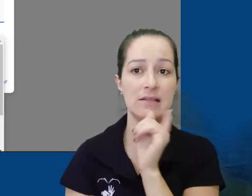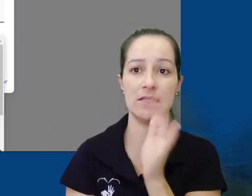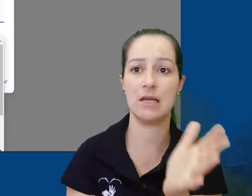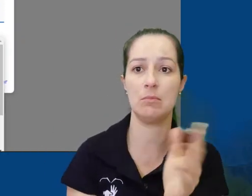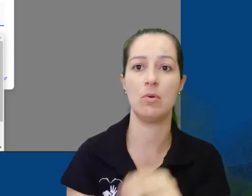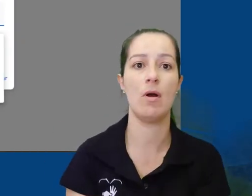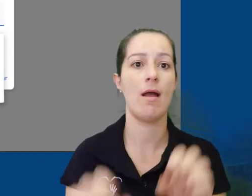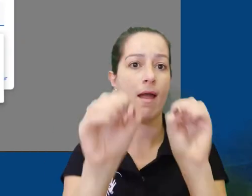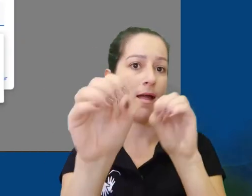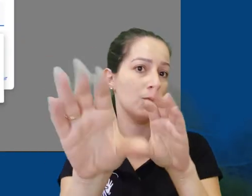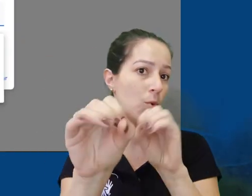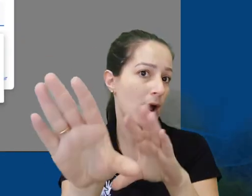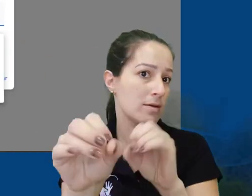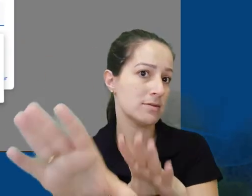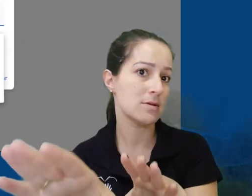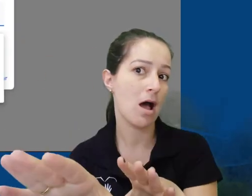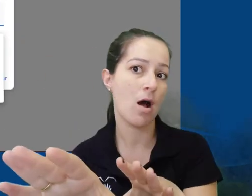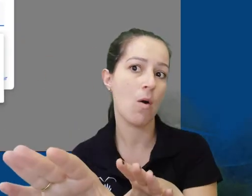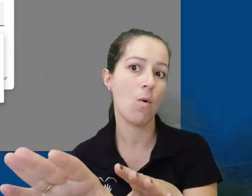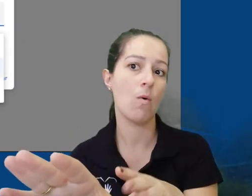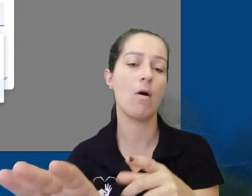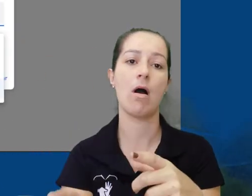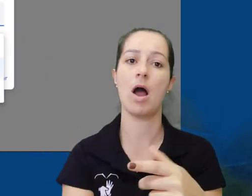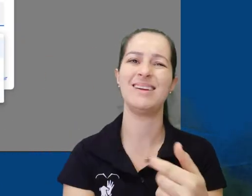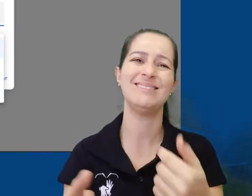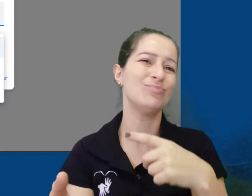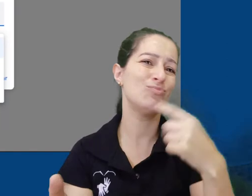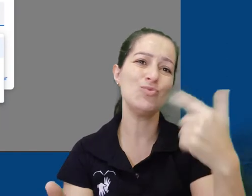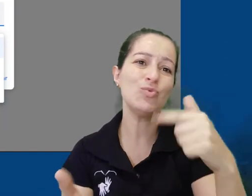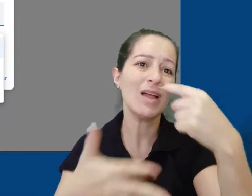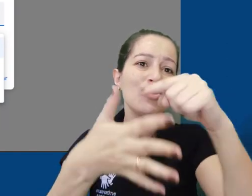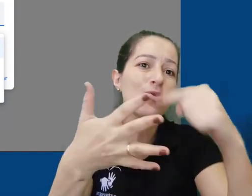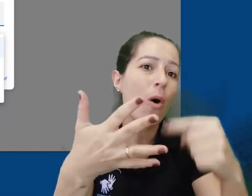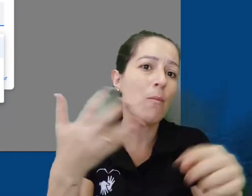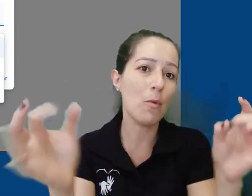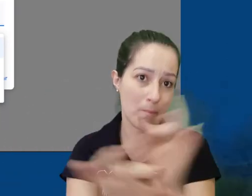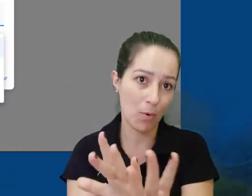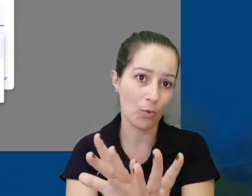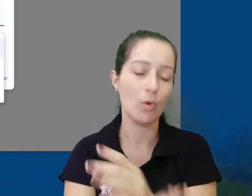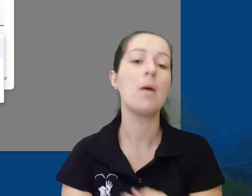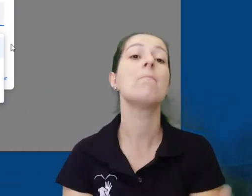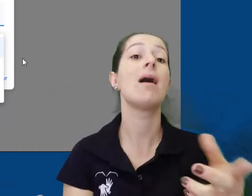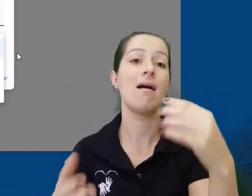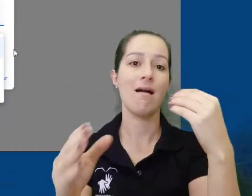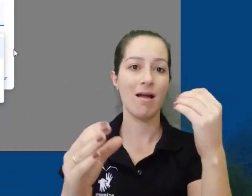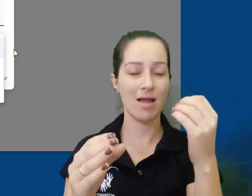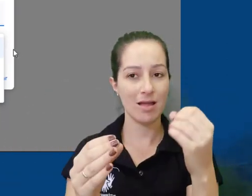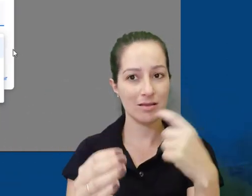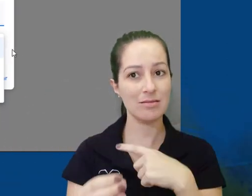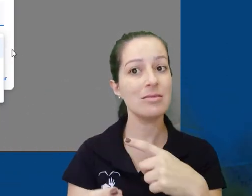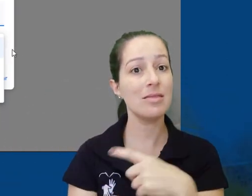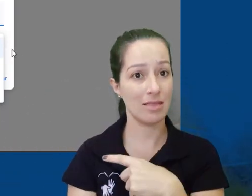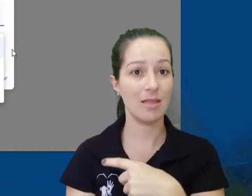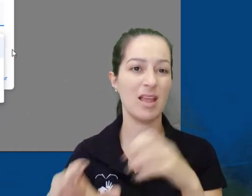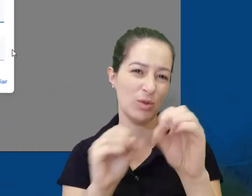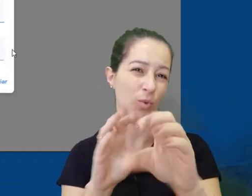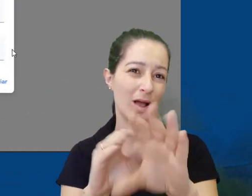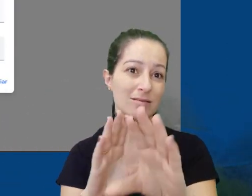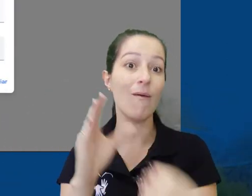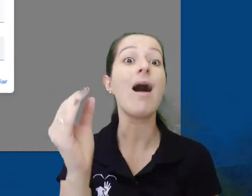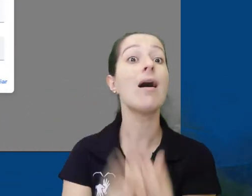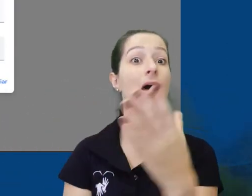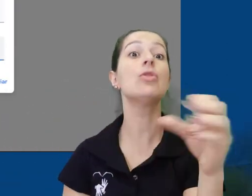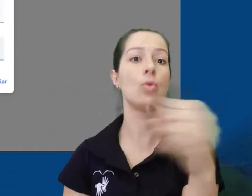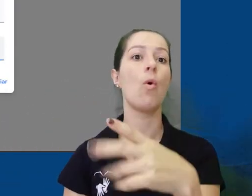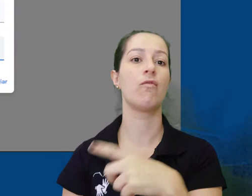por exemplo se inscrever educação não tem a opção que eu quero preexistente mas se deixar a pena cedo a plataforma criar essa